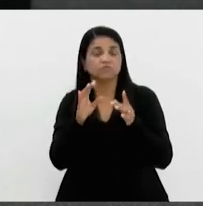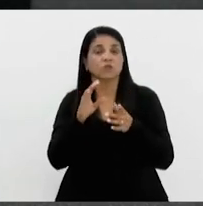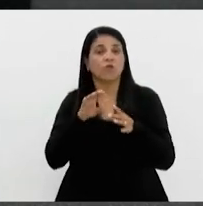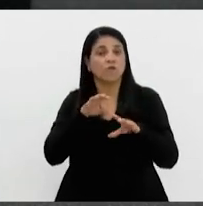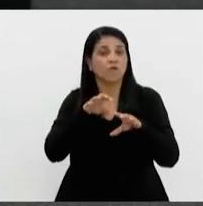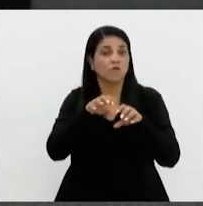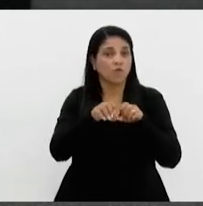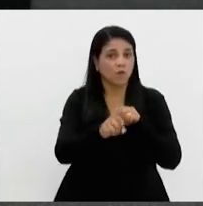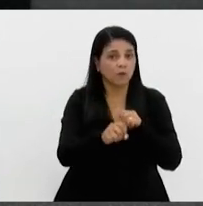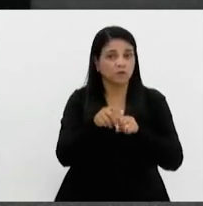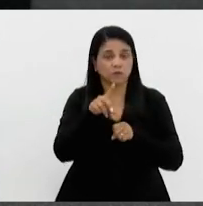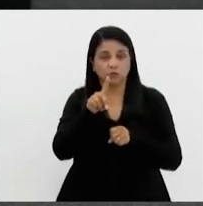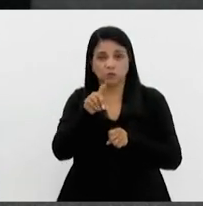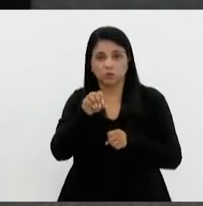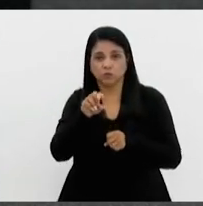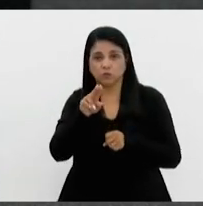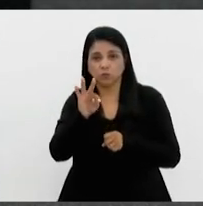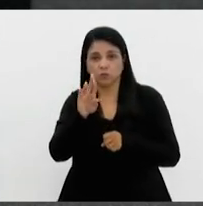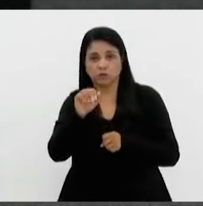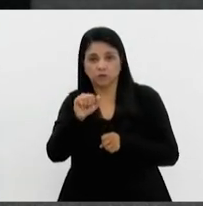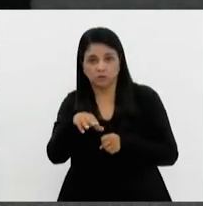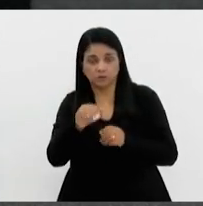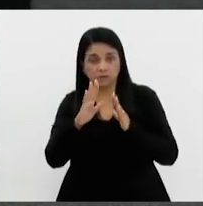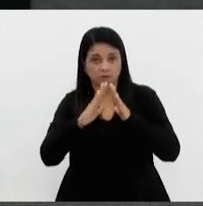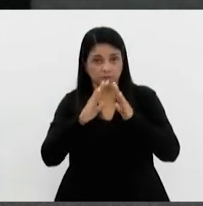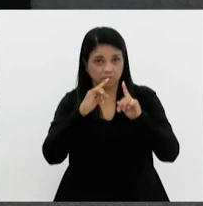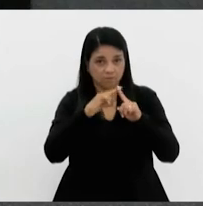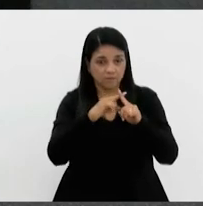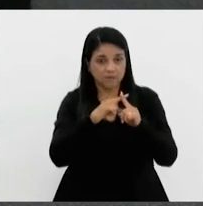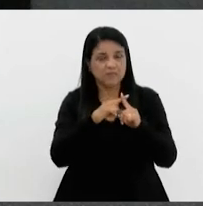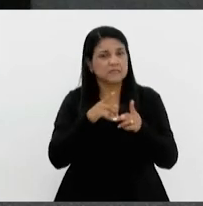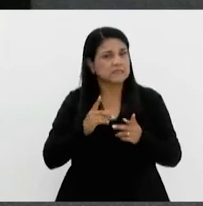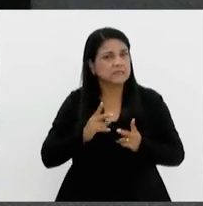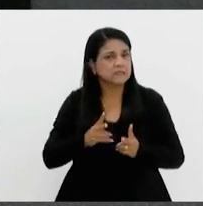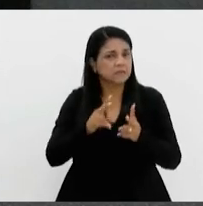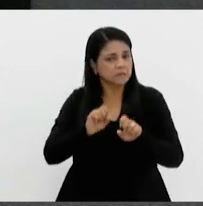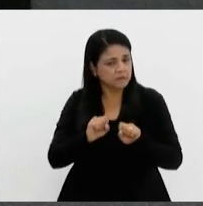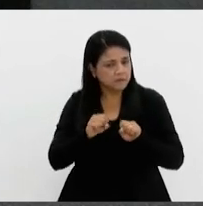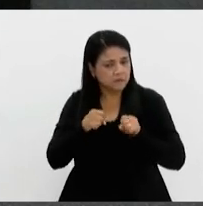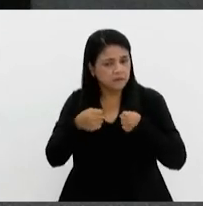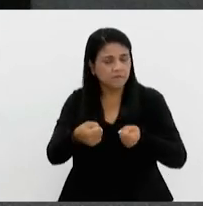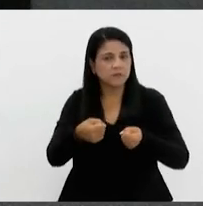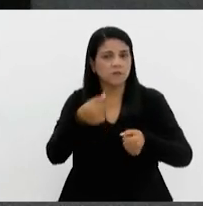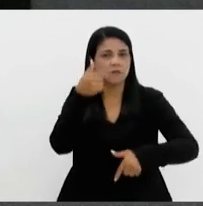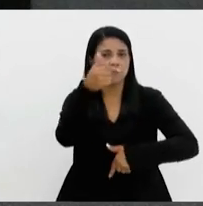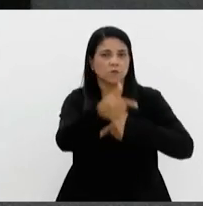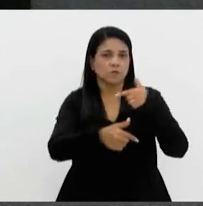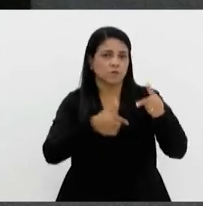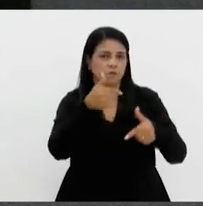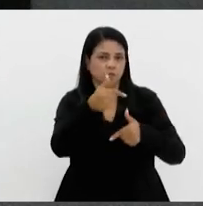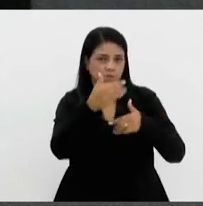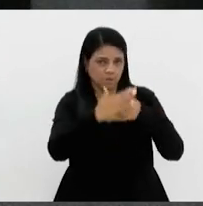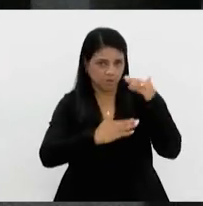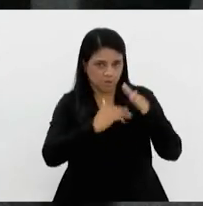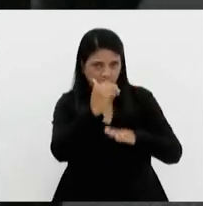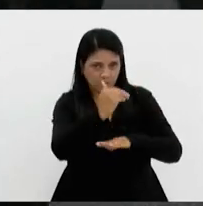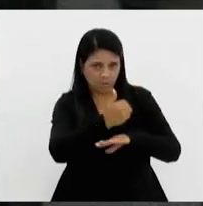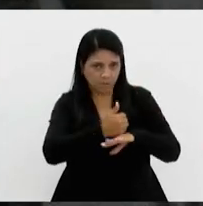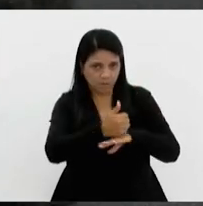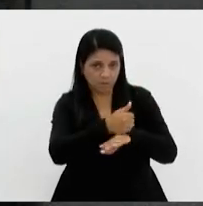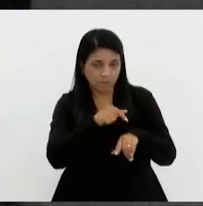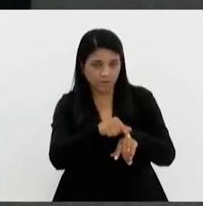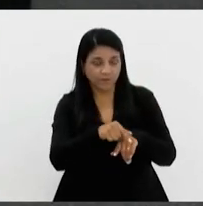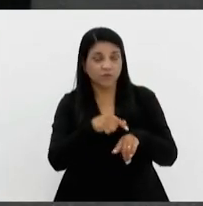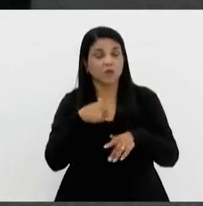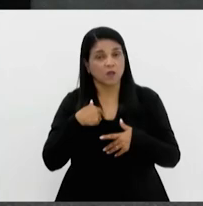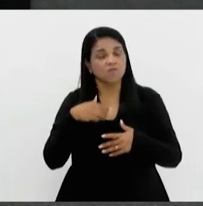Igreja estará sempre do lado da classe trabalhadora. Por isso, senhor presidente, fiz questão de